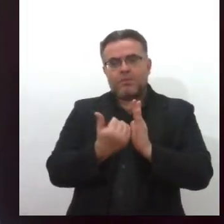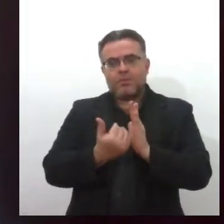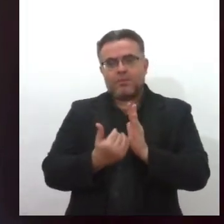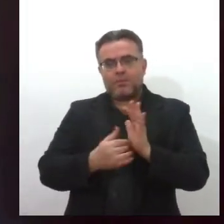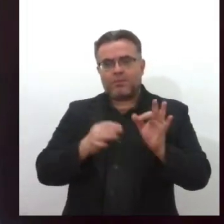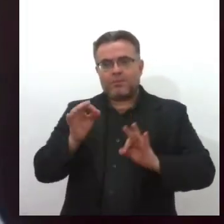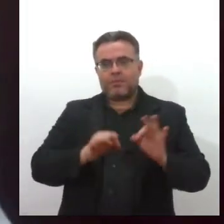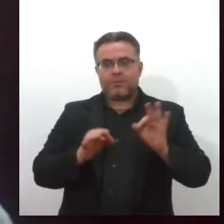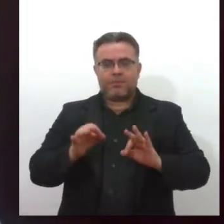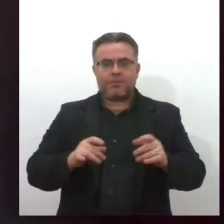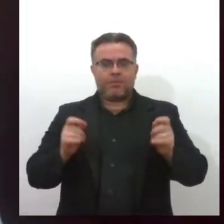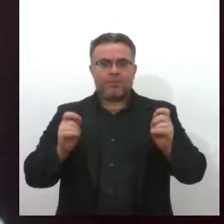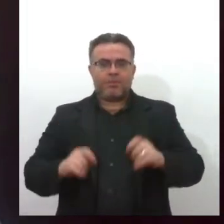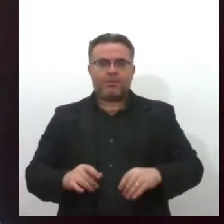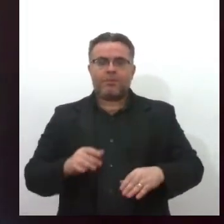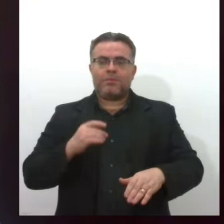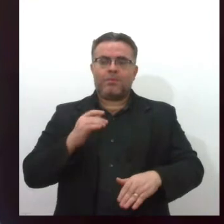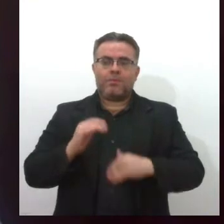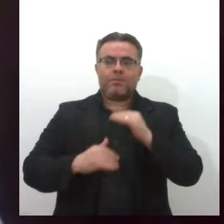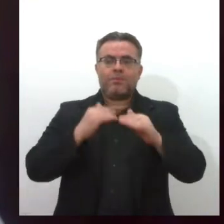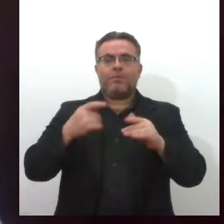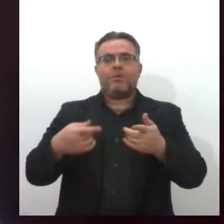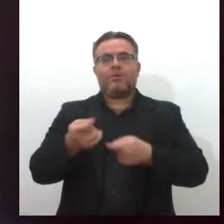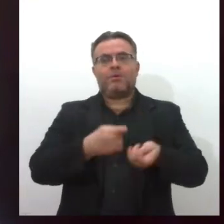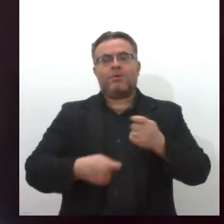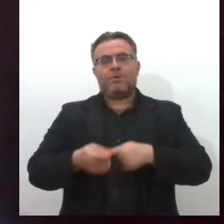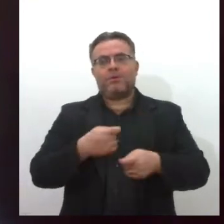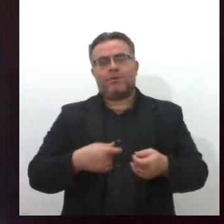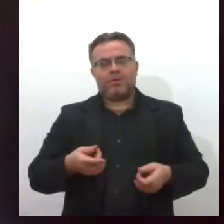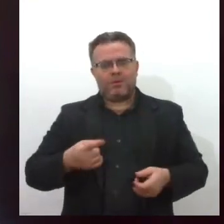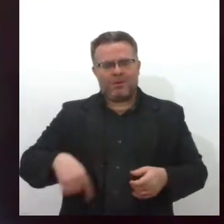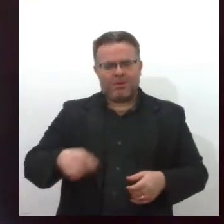justamente no bojo das comemorações